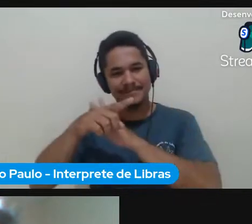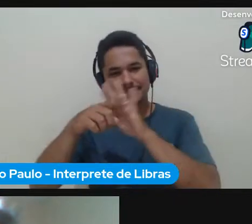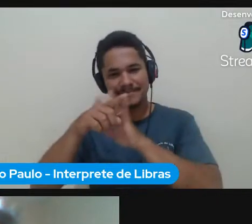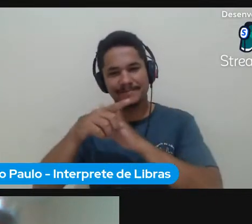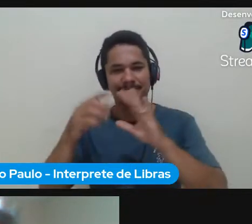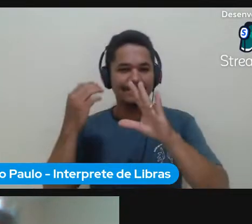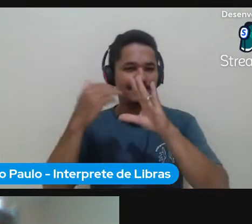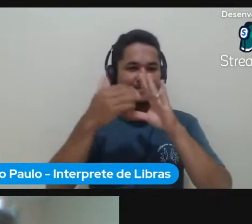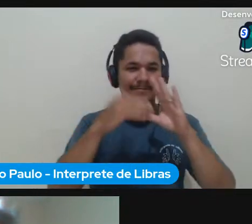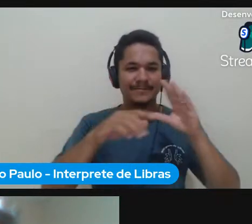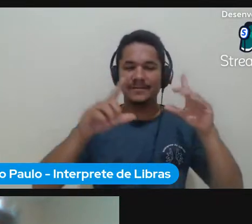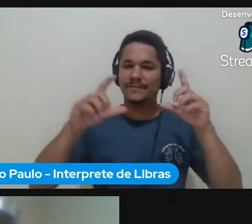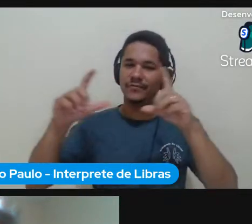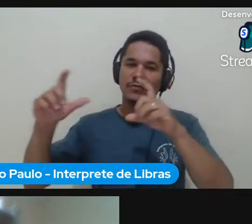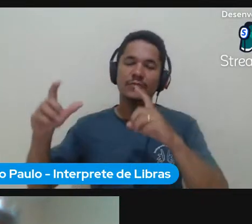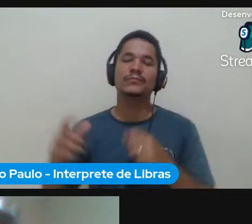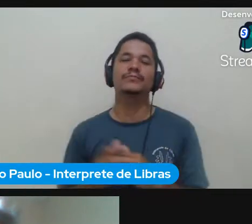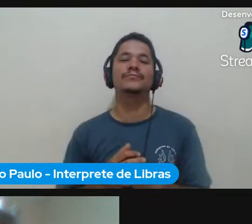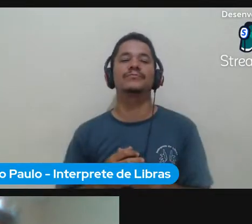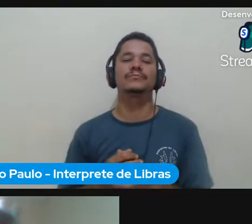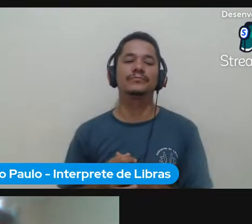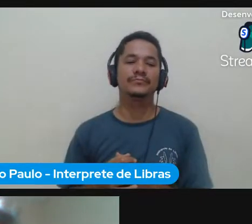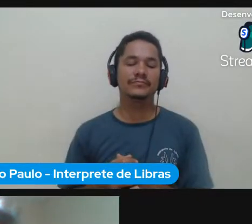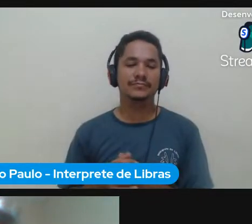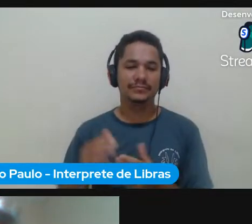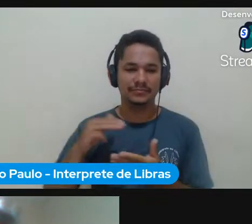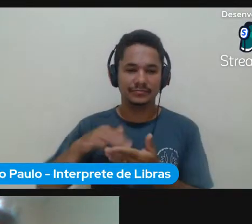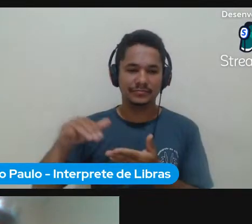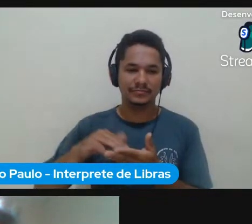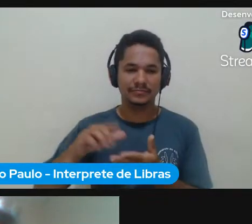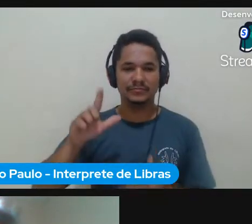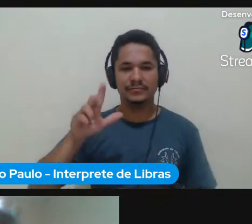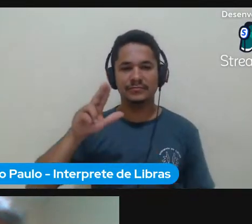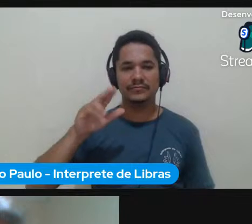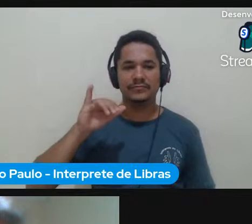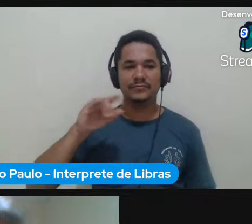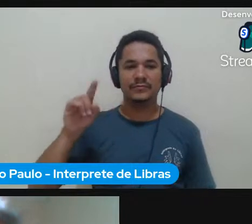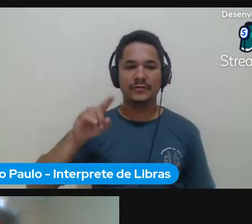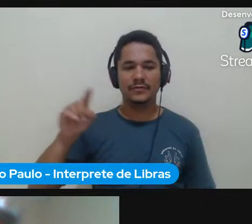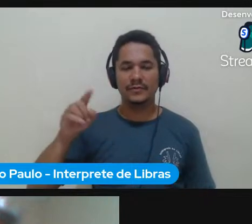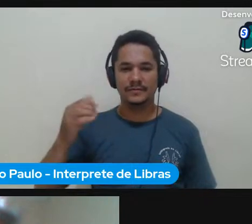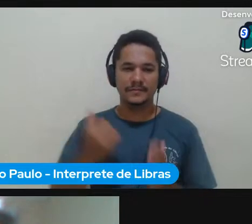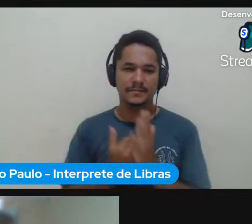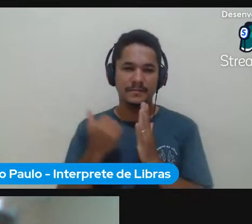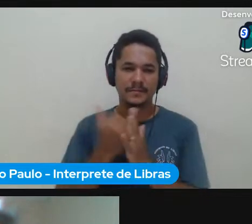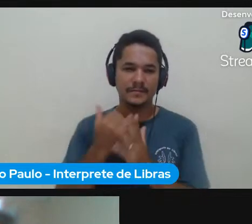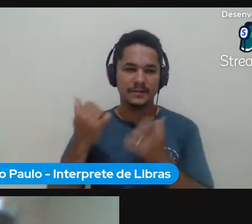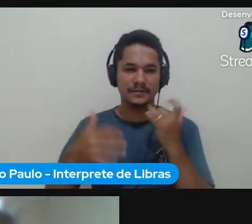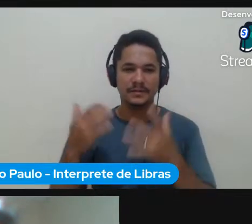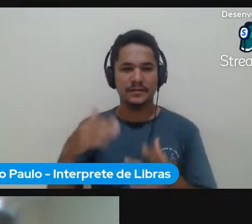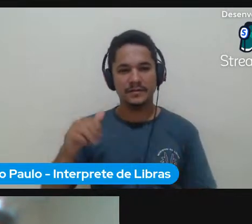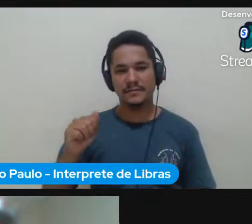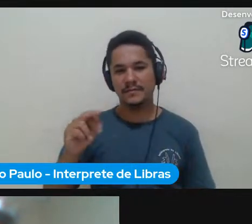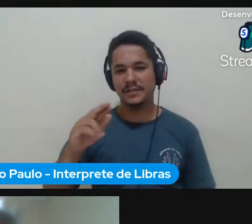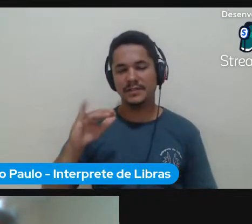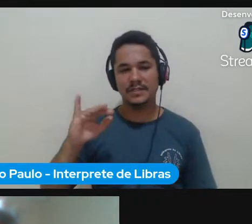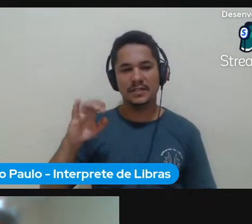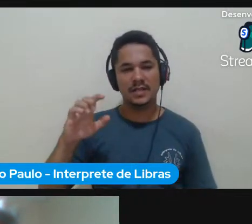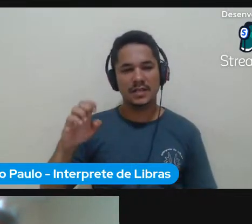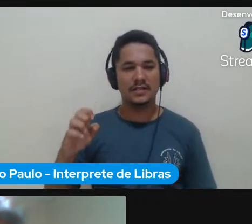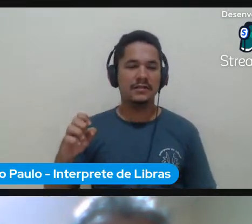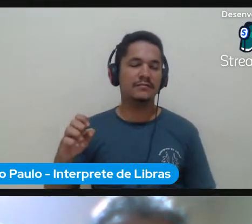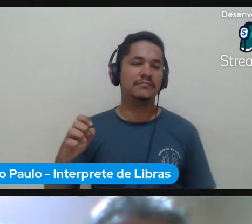das fotos. Se o secretário Luiz tiver mais alguma ponderação a fazer, o Maciele, Marcele,